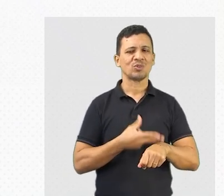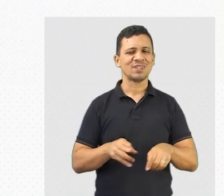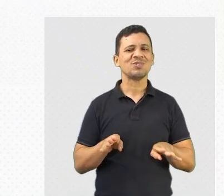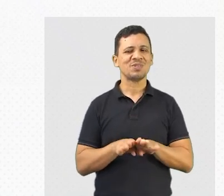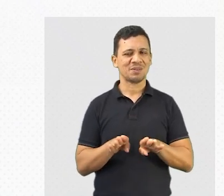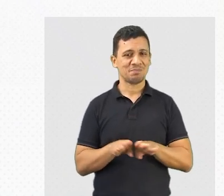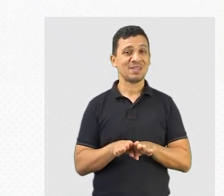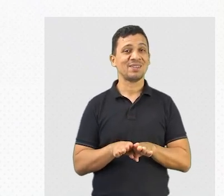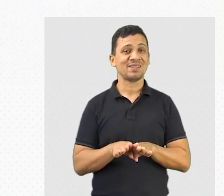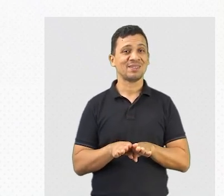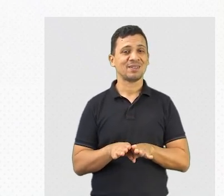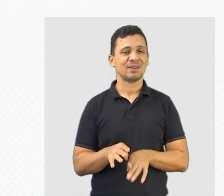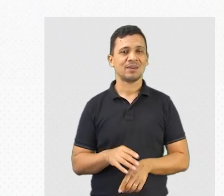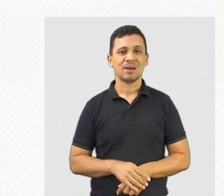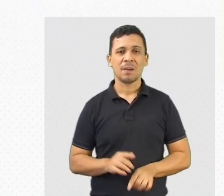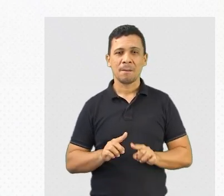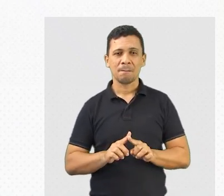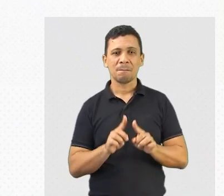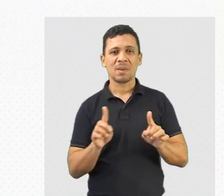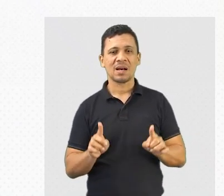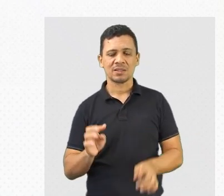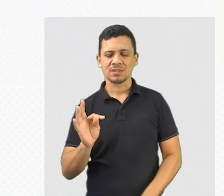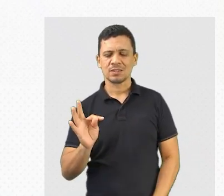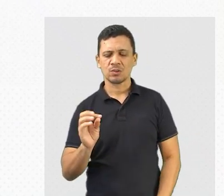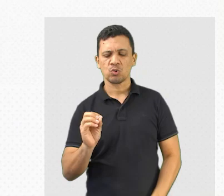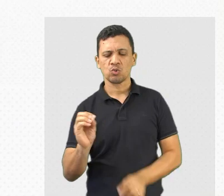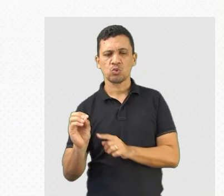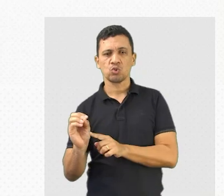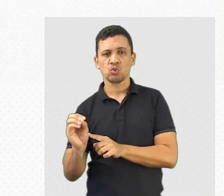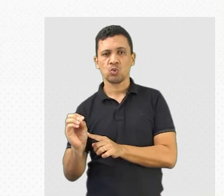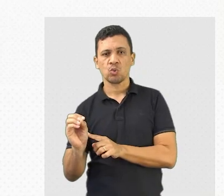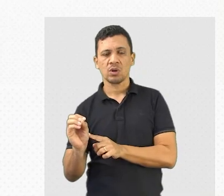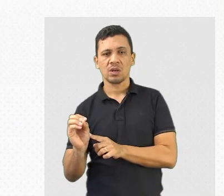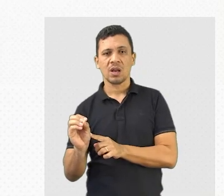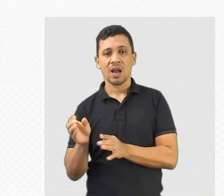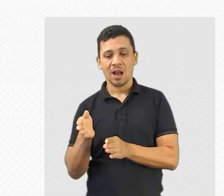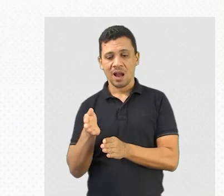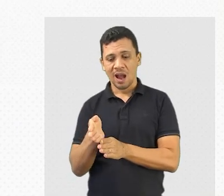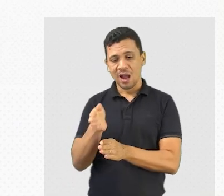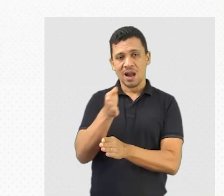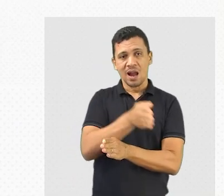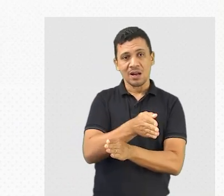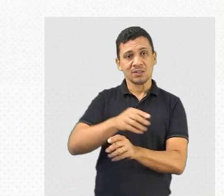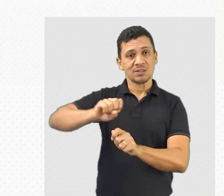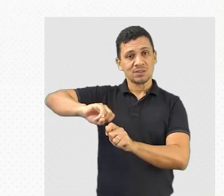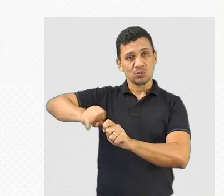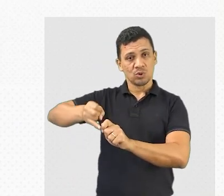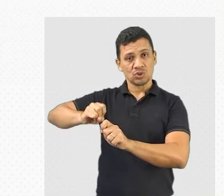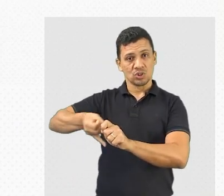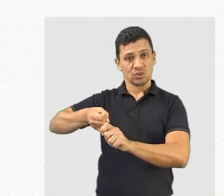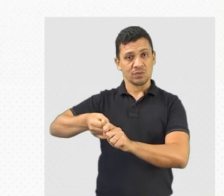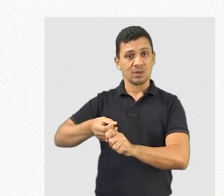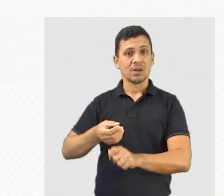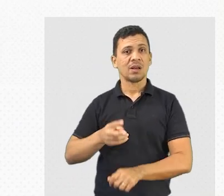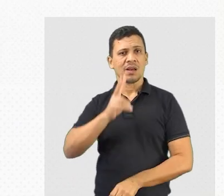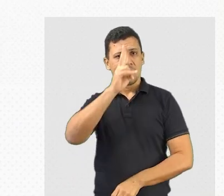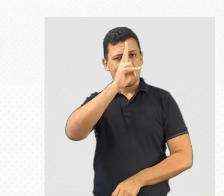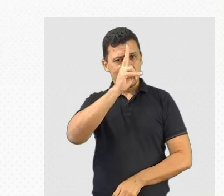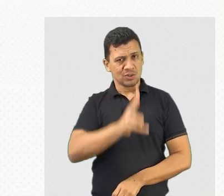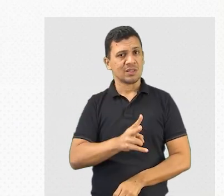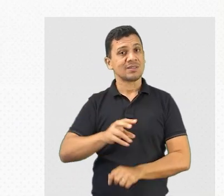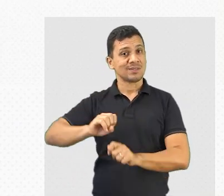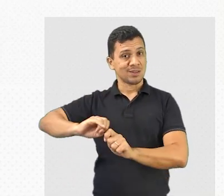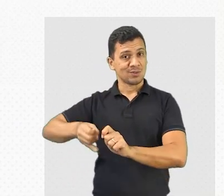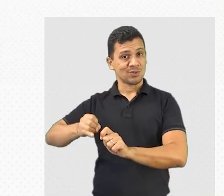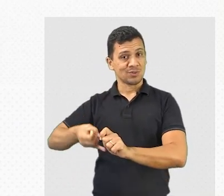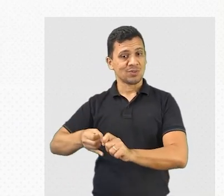também. Agora, se você usa o to antes de um adjetivo, é porque você quer dar intensidade a esse